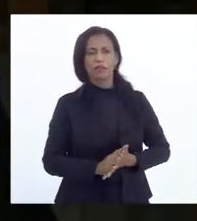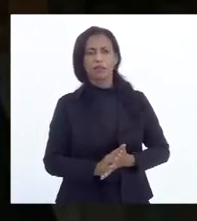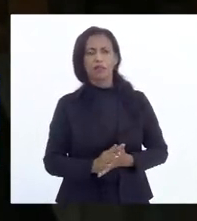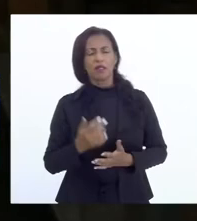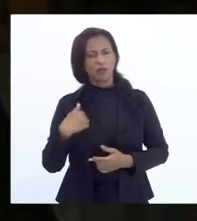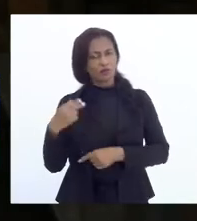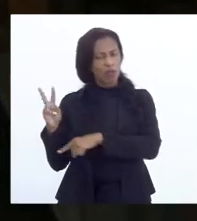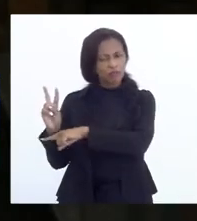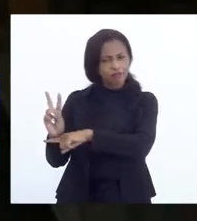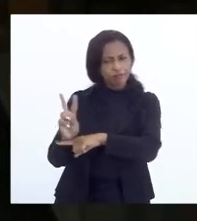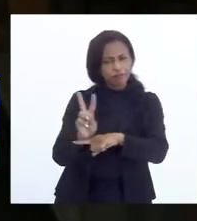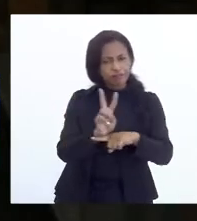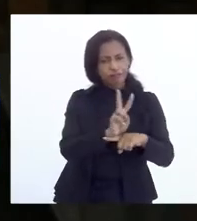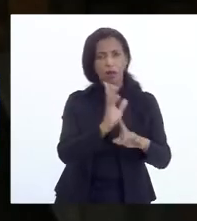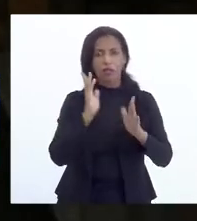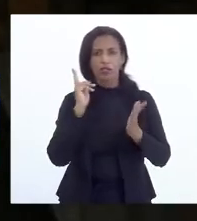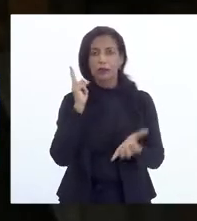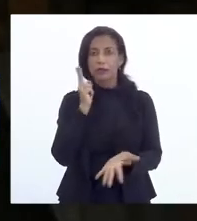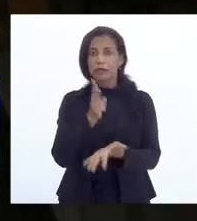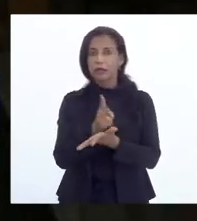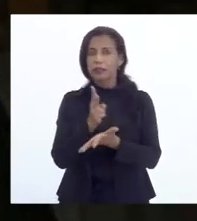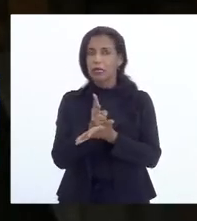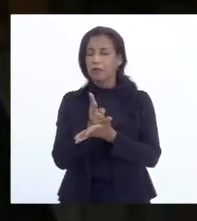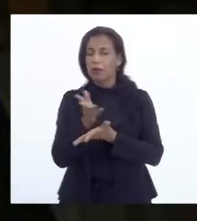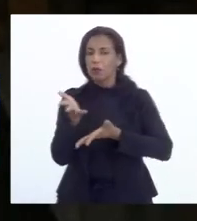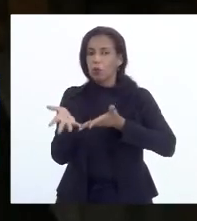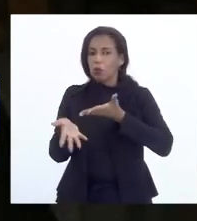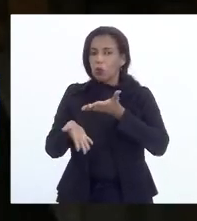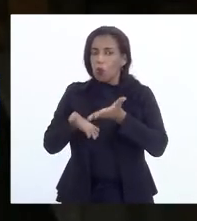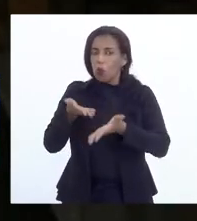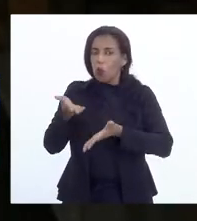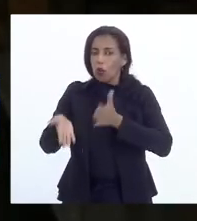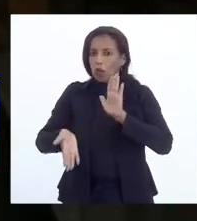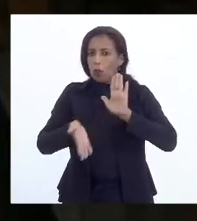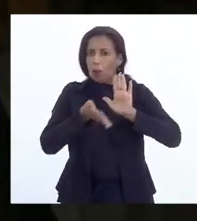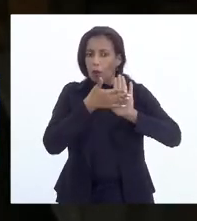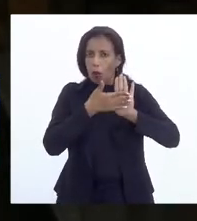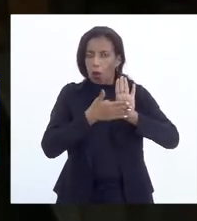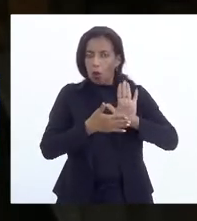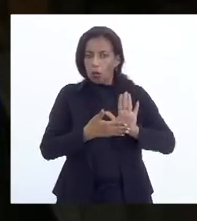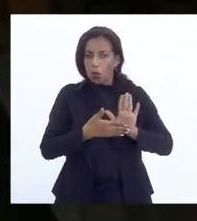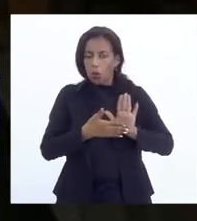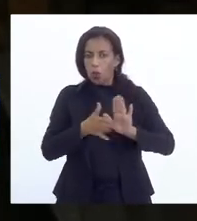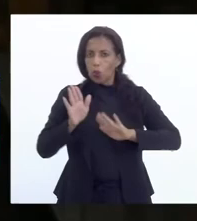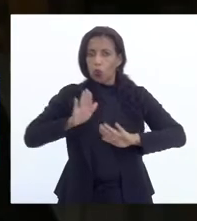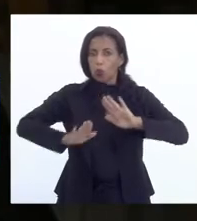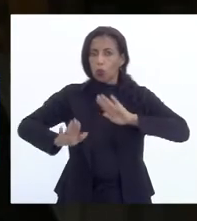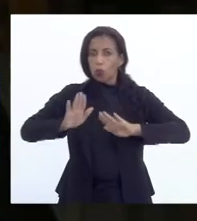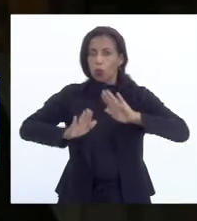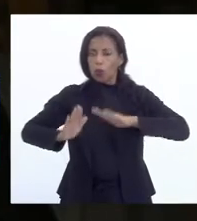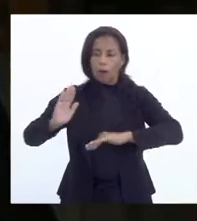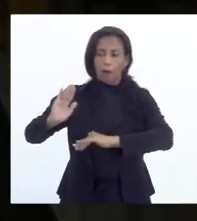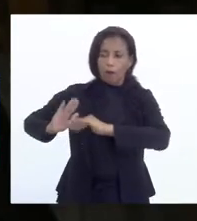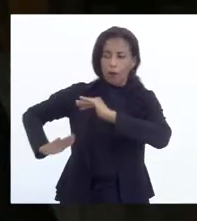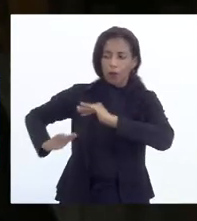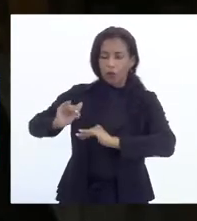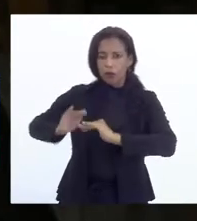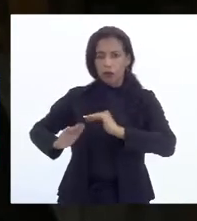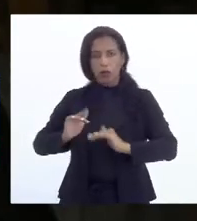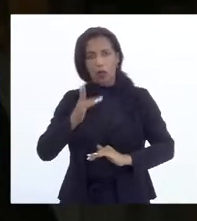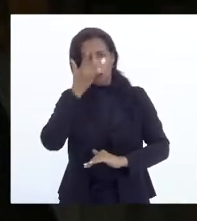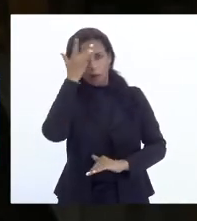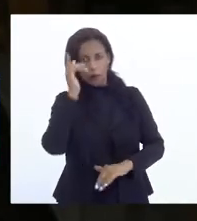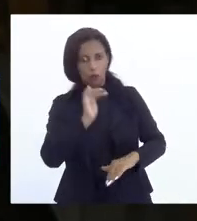fiscalizei várias, sempre com cuidado e protocolo para não expor profissionais, para não expor